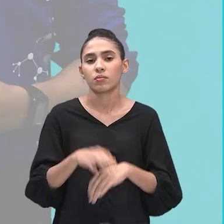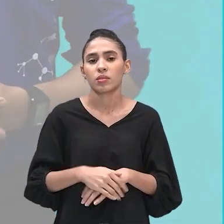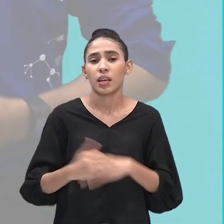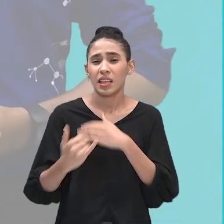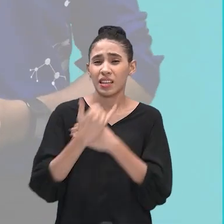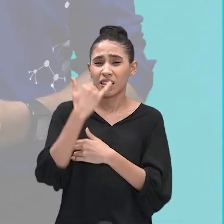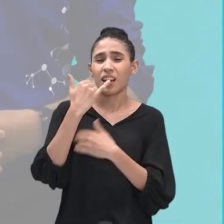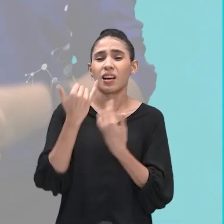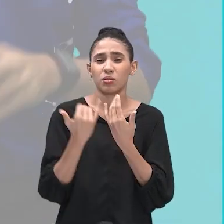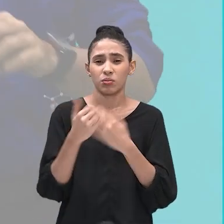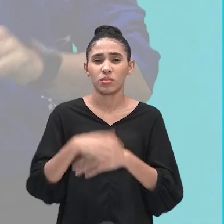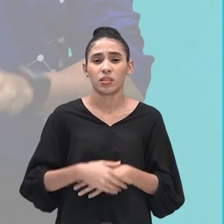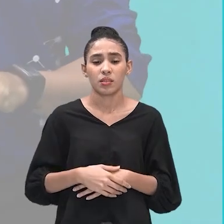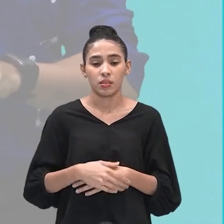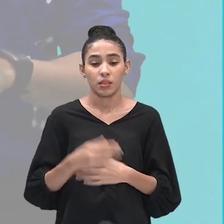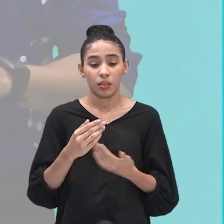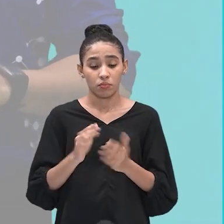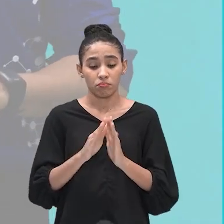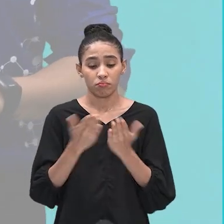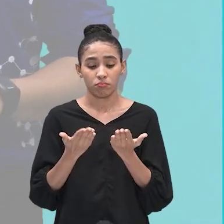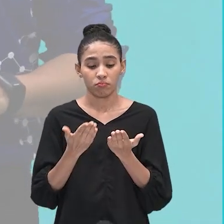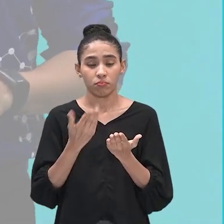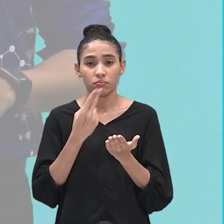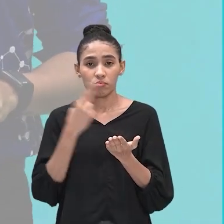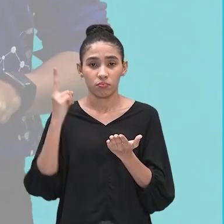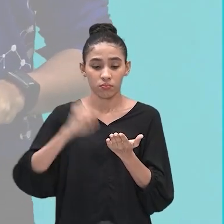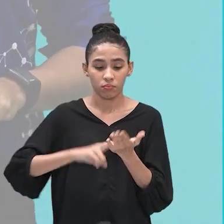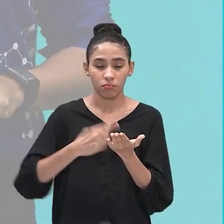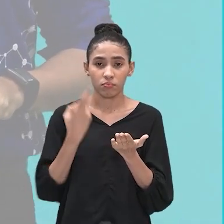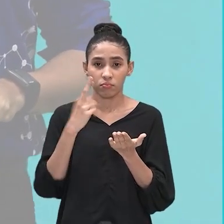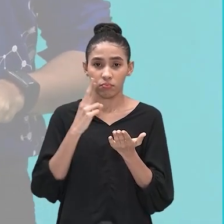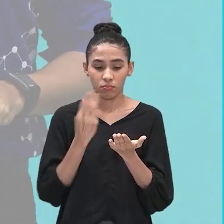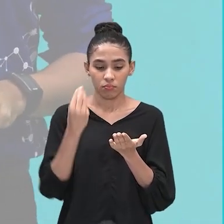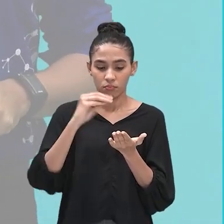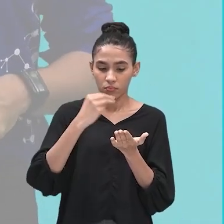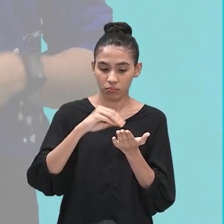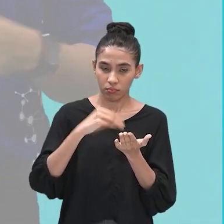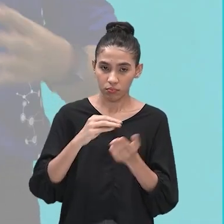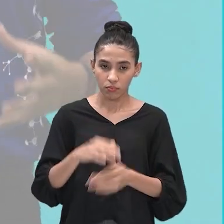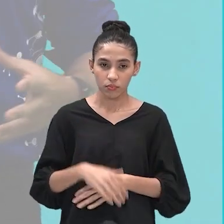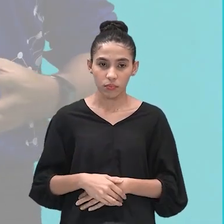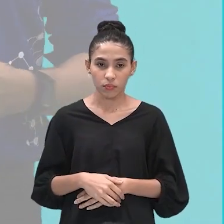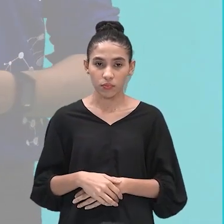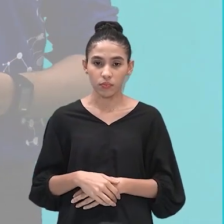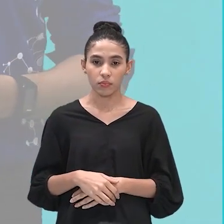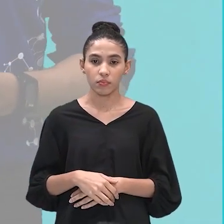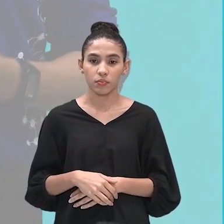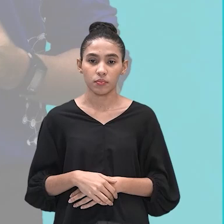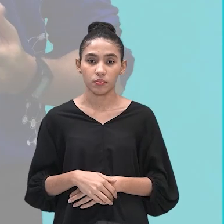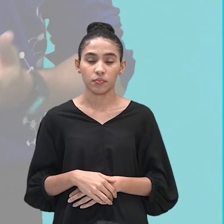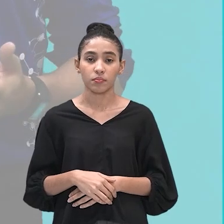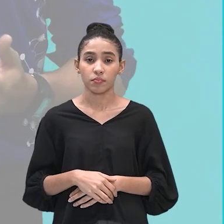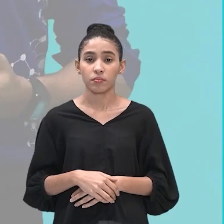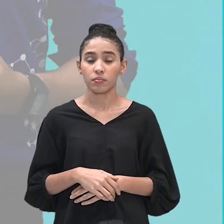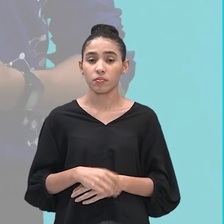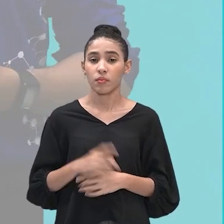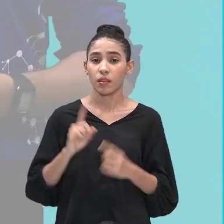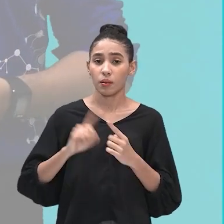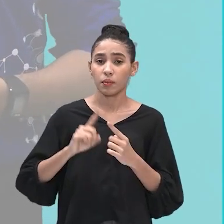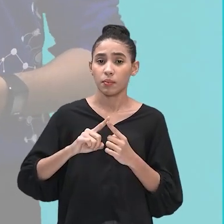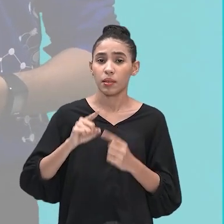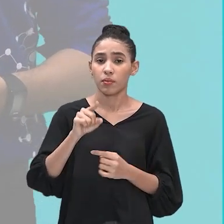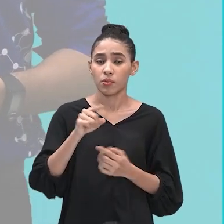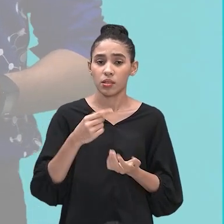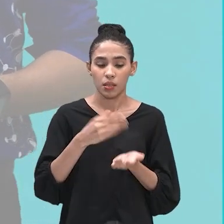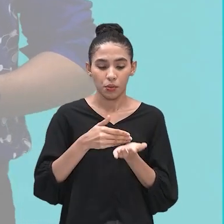aí ele coloca numa carta de reclamação. Então, olha só, primeiro deles, né, primeira situação, quando você vai iniciar uma carta